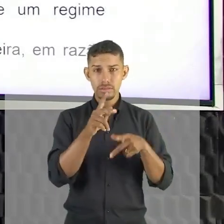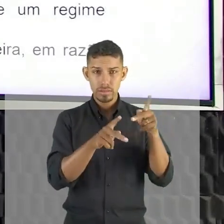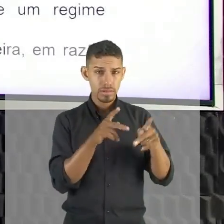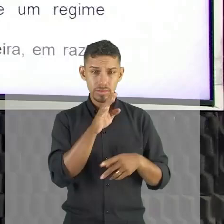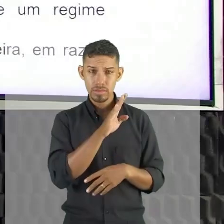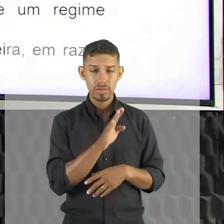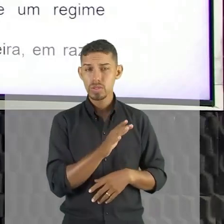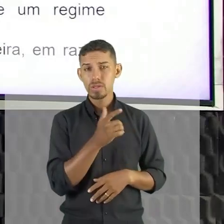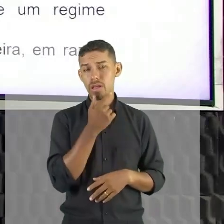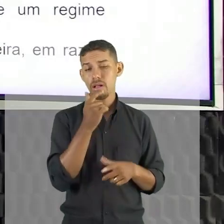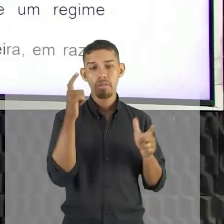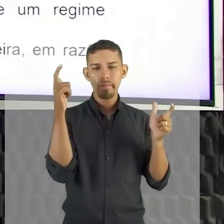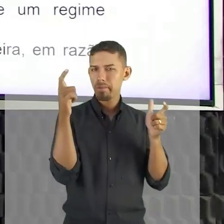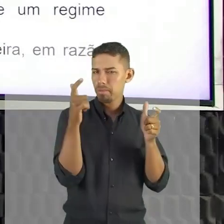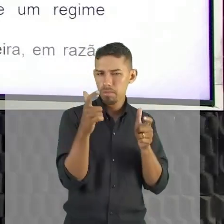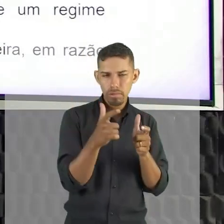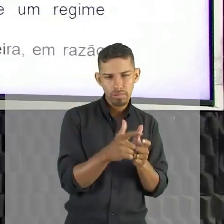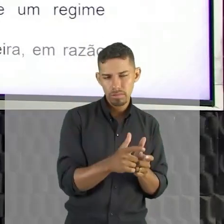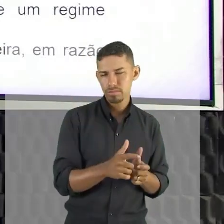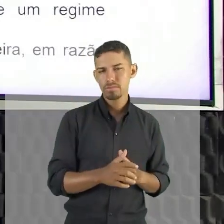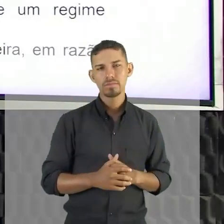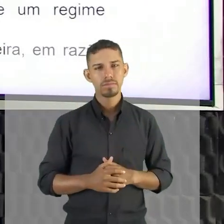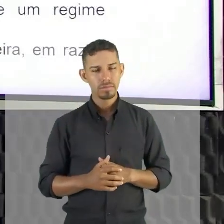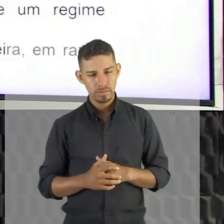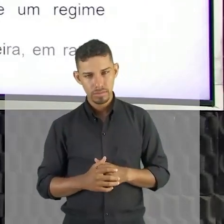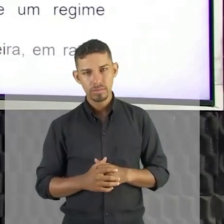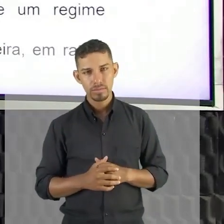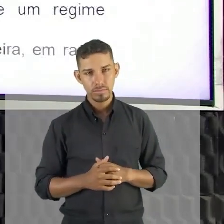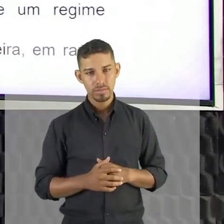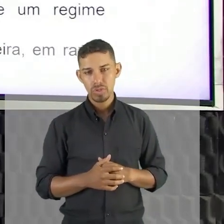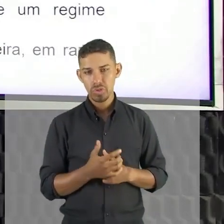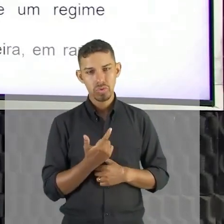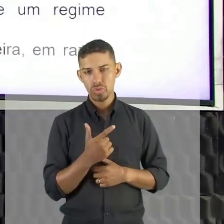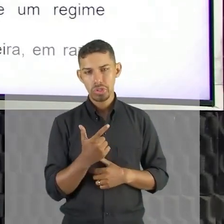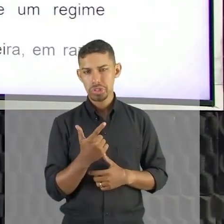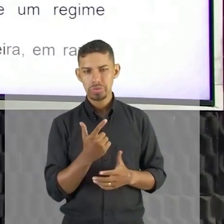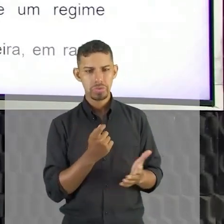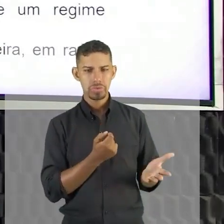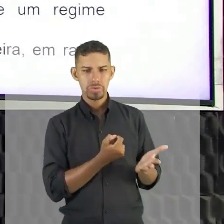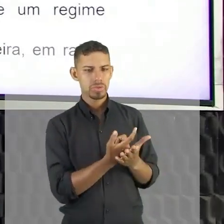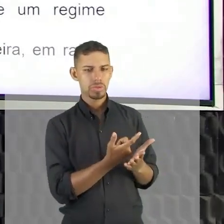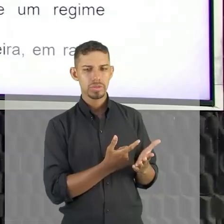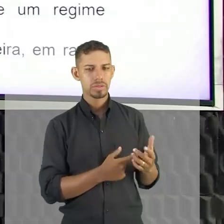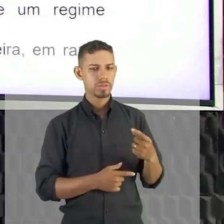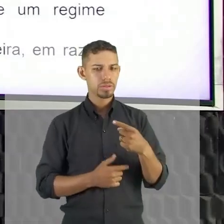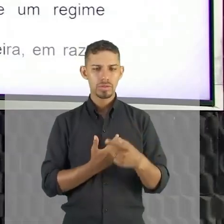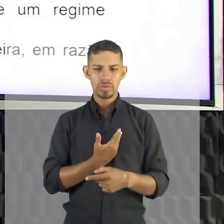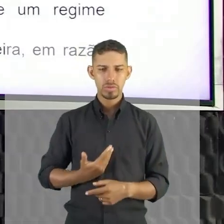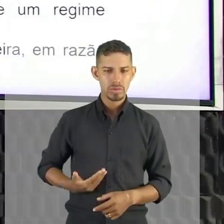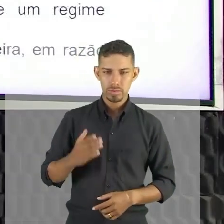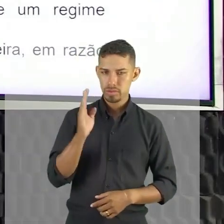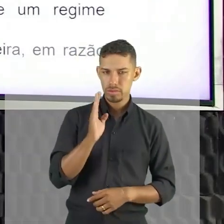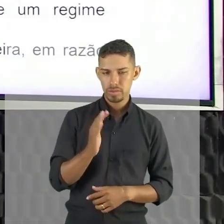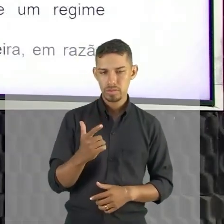no Paraguai diminuiu drasticamente, então não havia esse tipo de indenização que foi paga para o governo